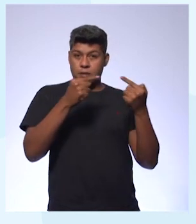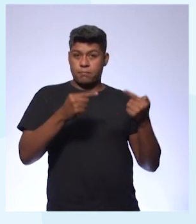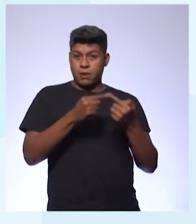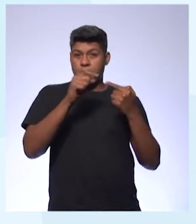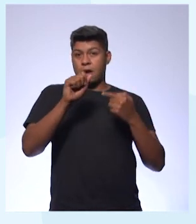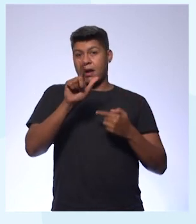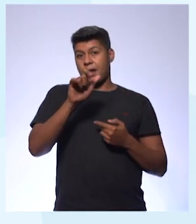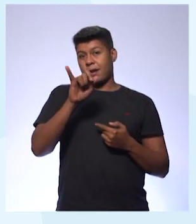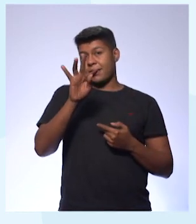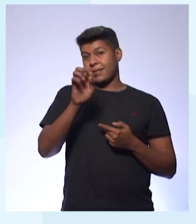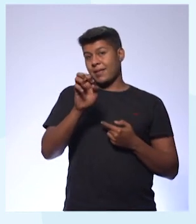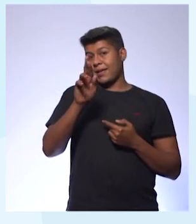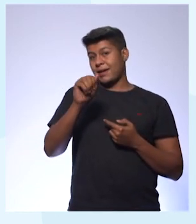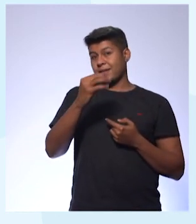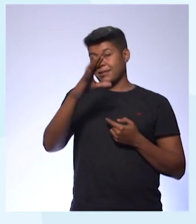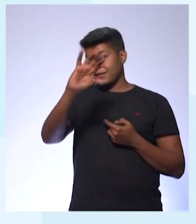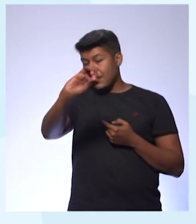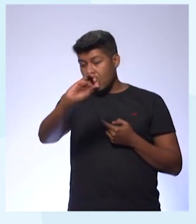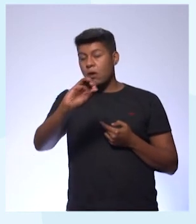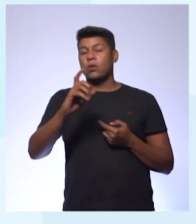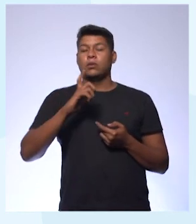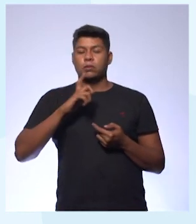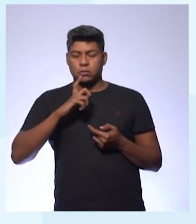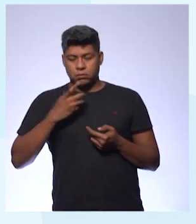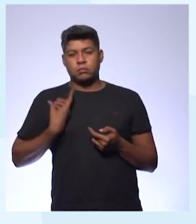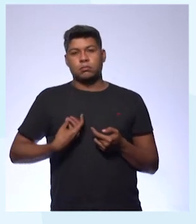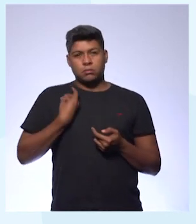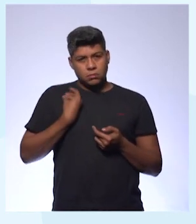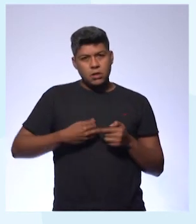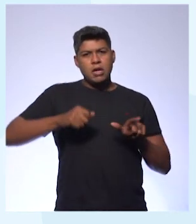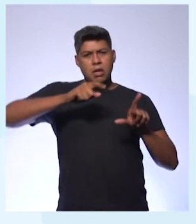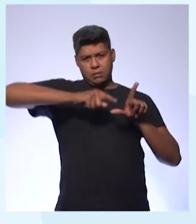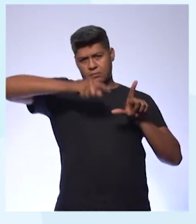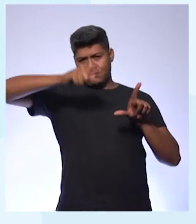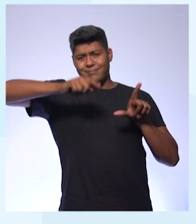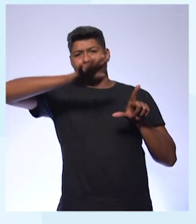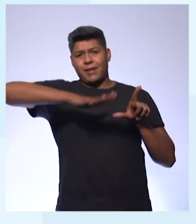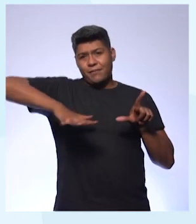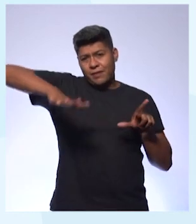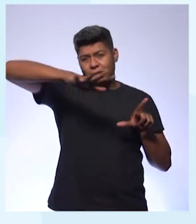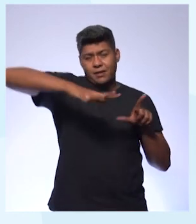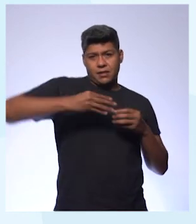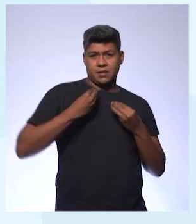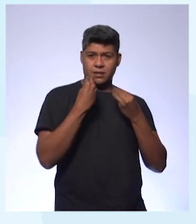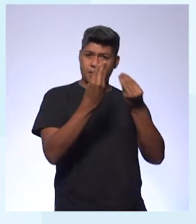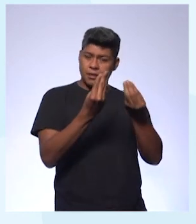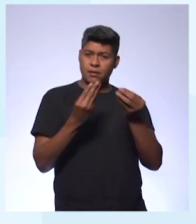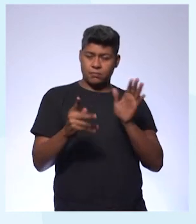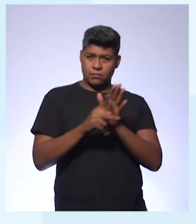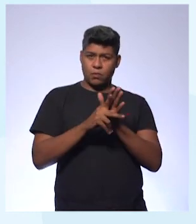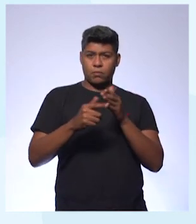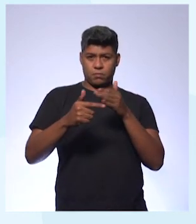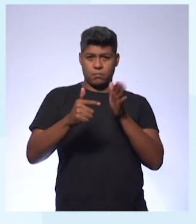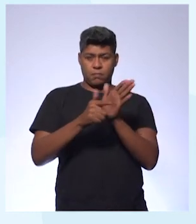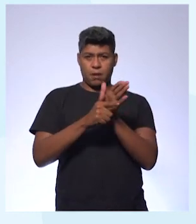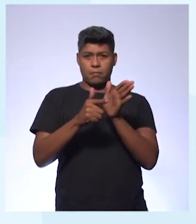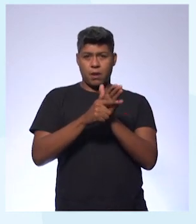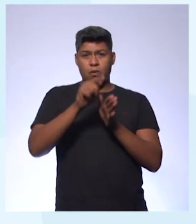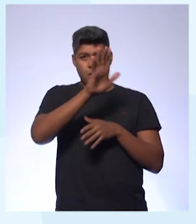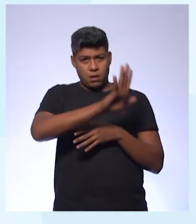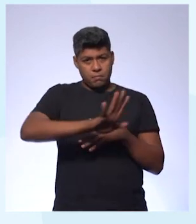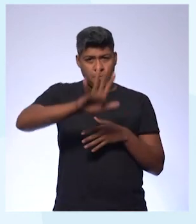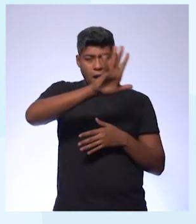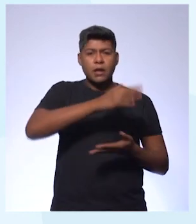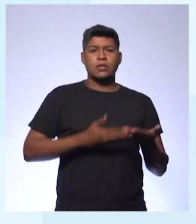etc. Semânticos, figuras de linguagem, por exemplo, gráfico espacial, distribuição da mancha gráfica no papel, imagens e